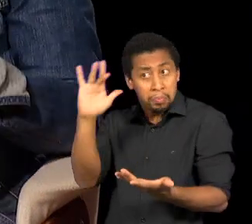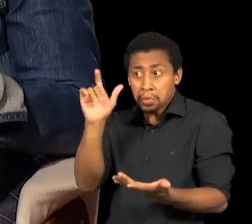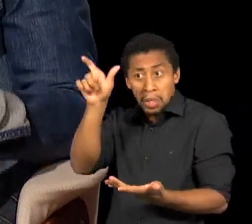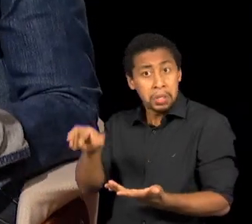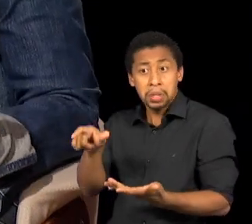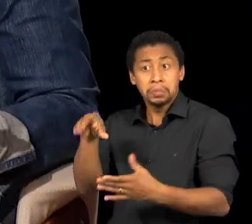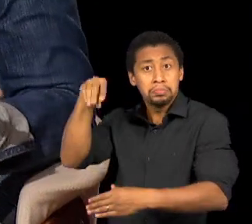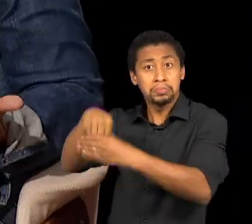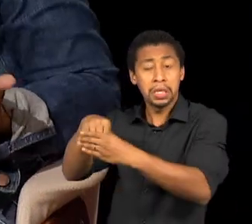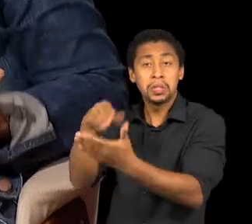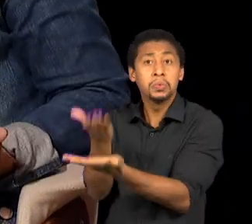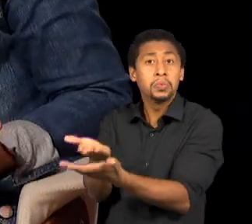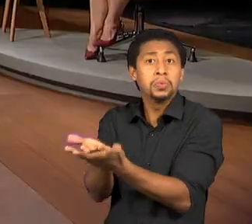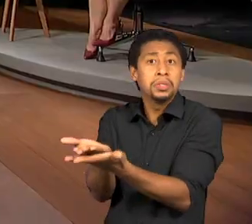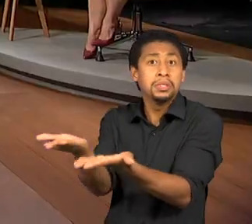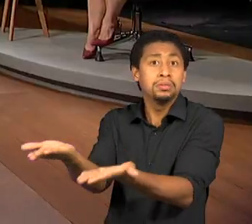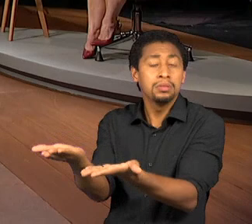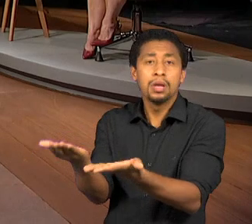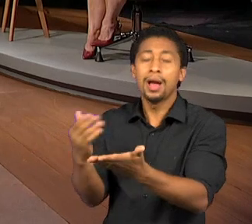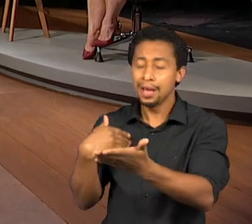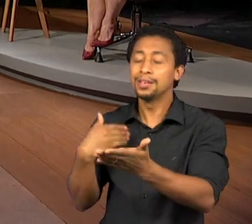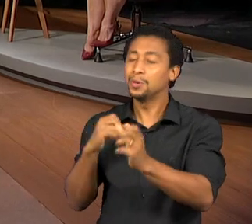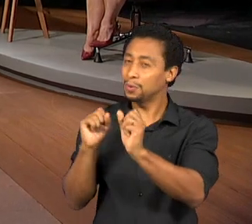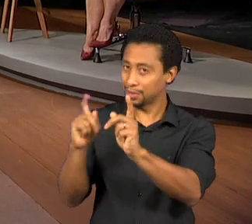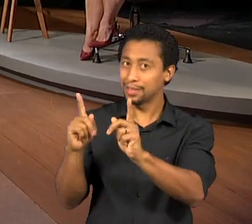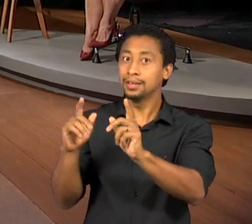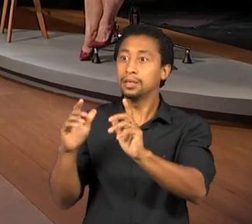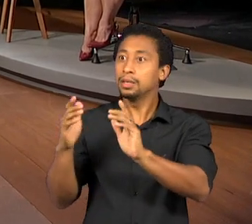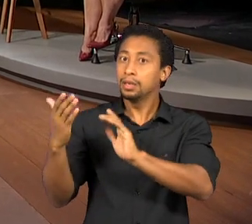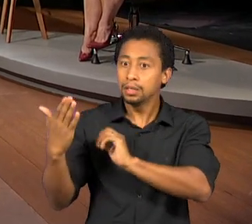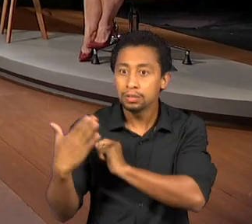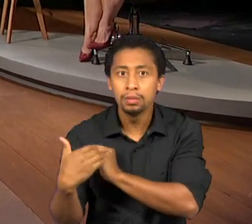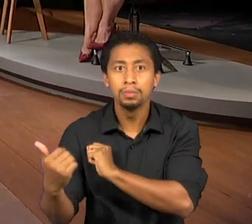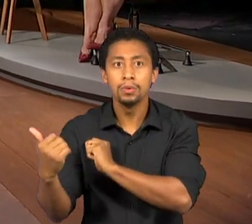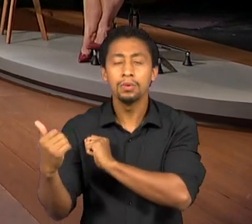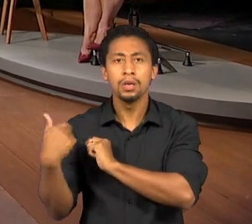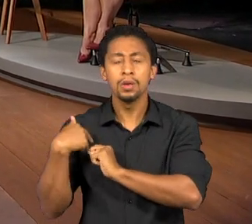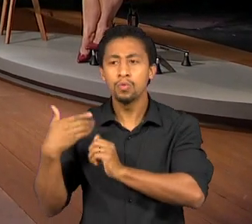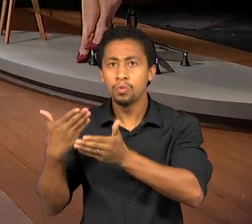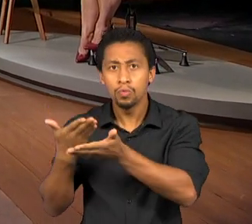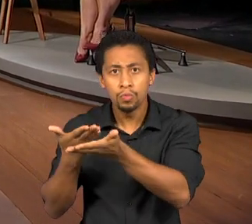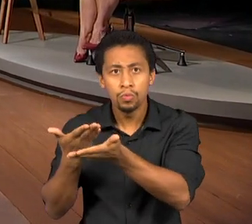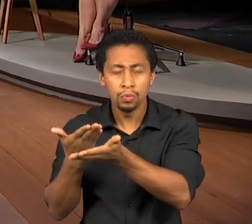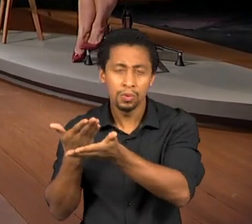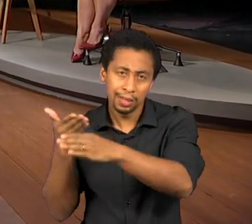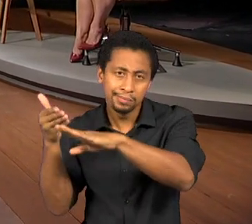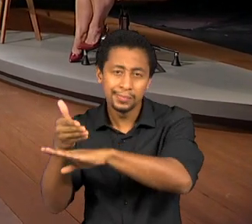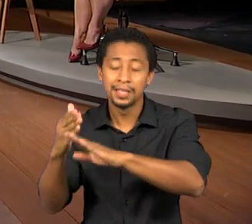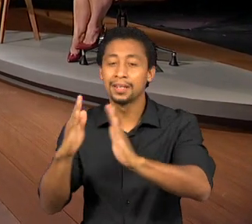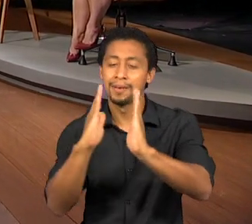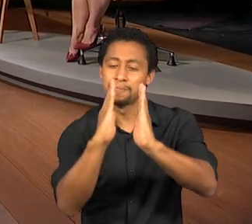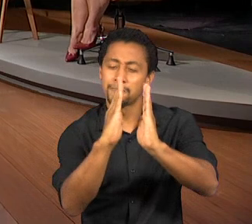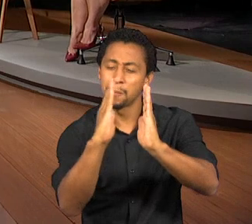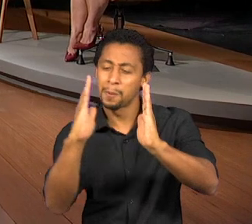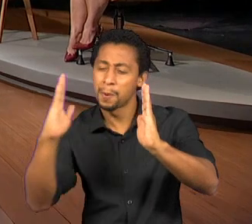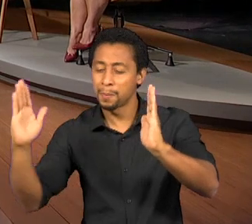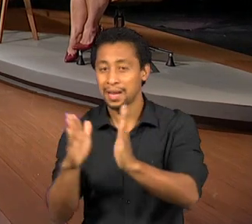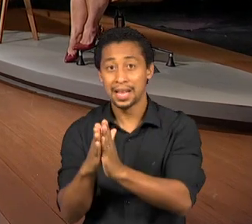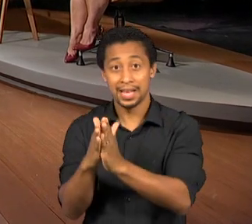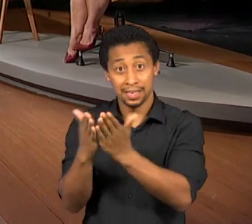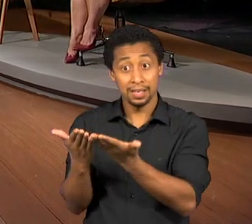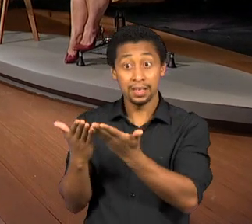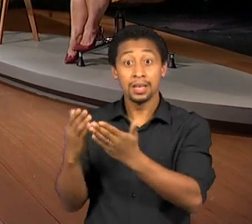De repente, eu estava na biblioteca da casa dele, com mais 5 adolescentes, 100